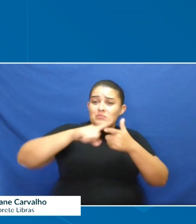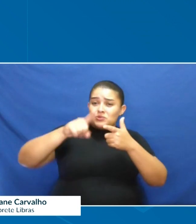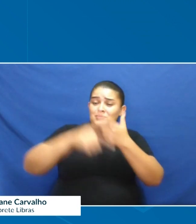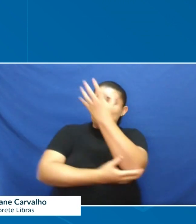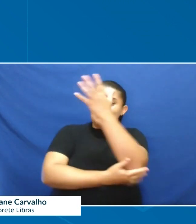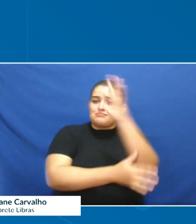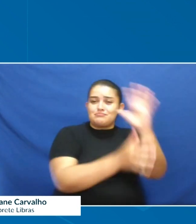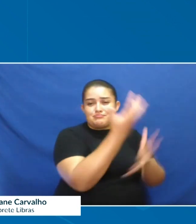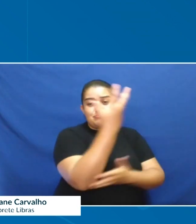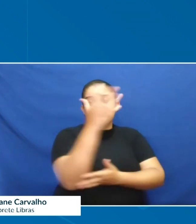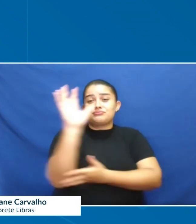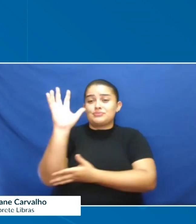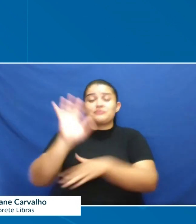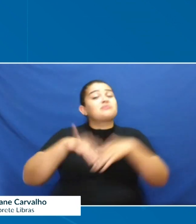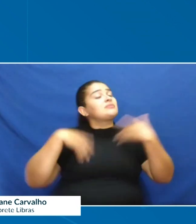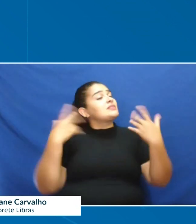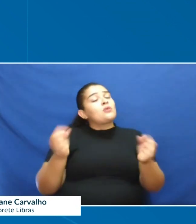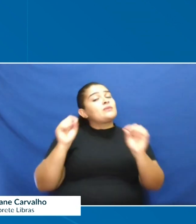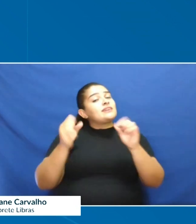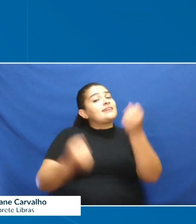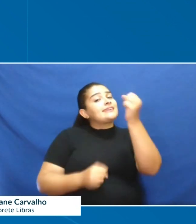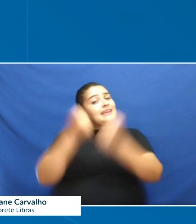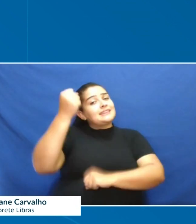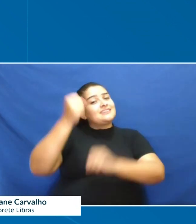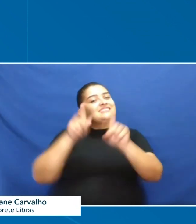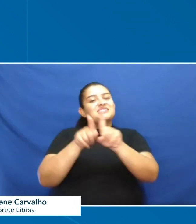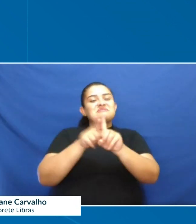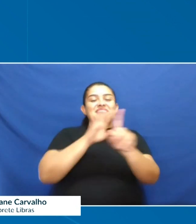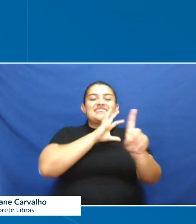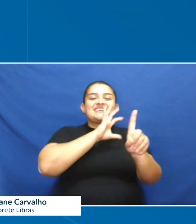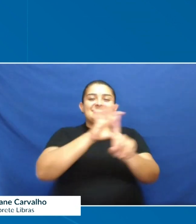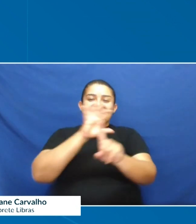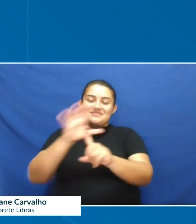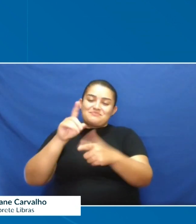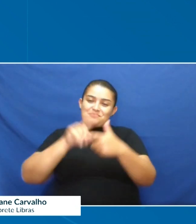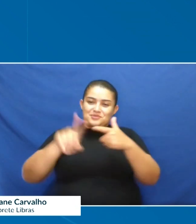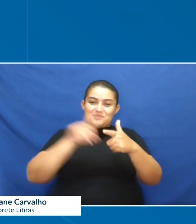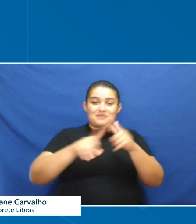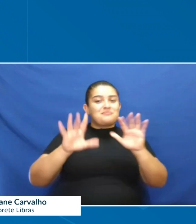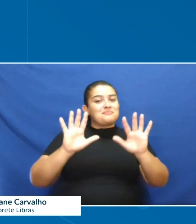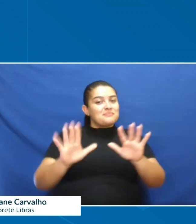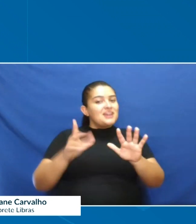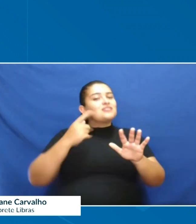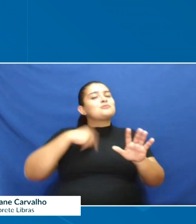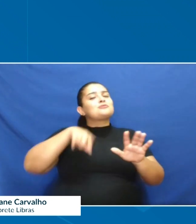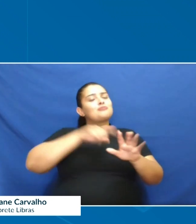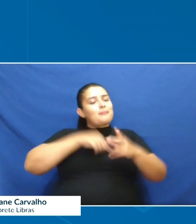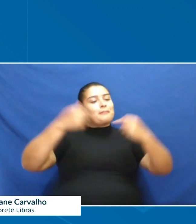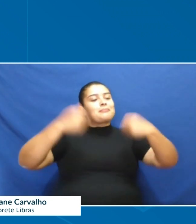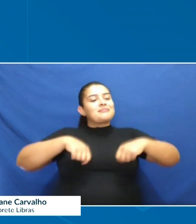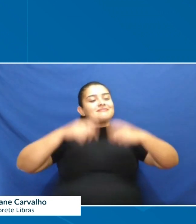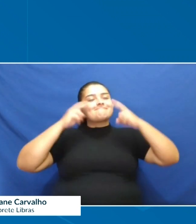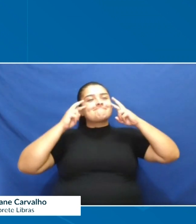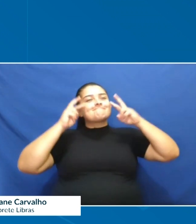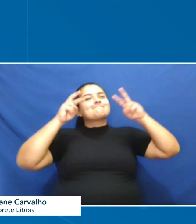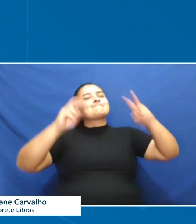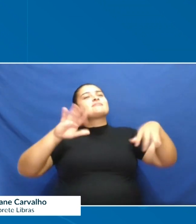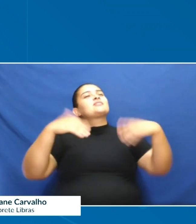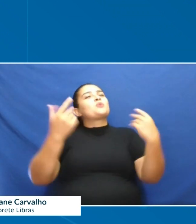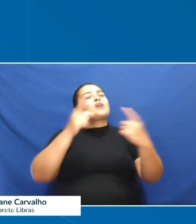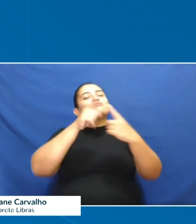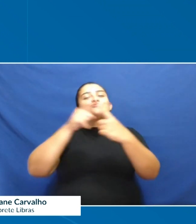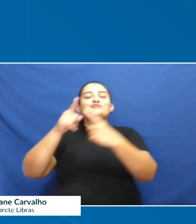ambiental. Então, não que a indústria também não provoque problemas ambientais, mas precisamos olhar que tipo de